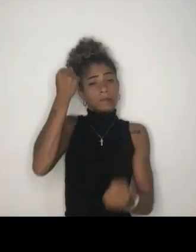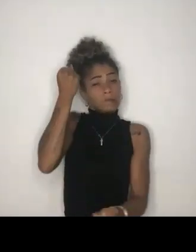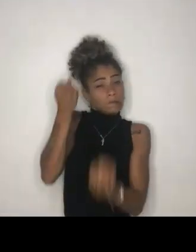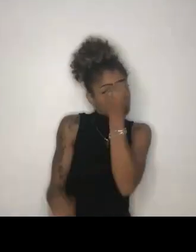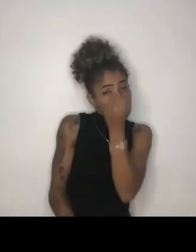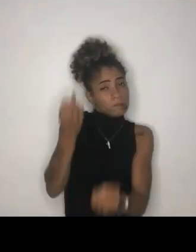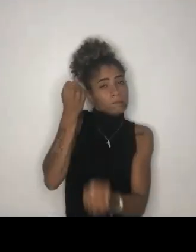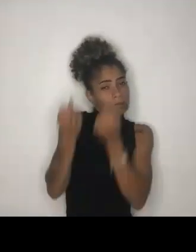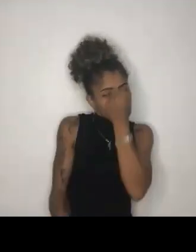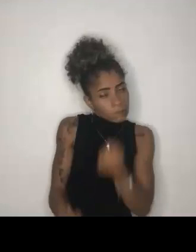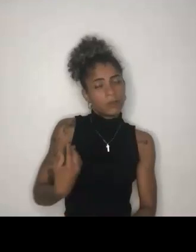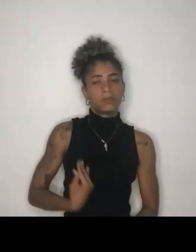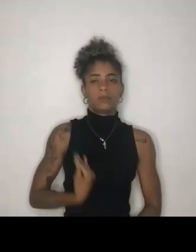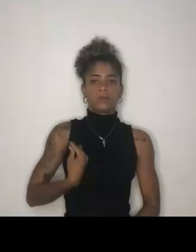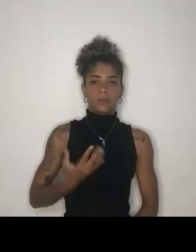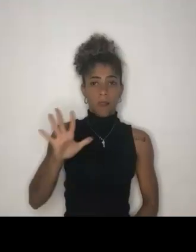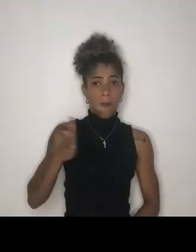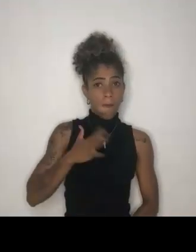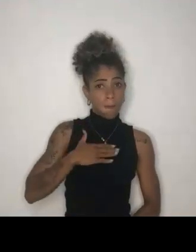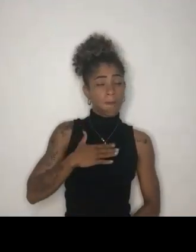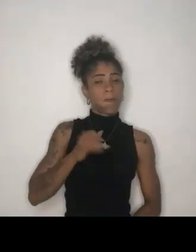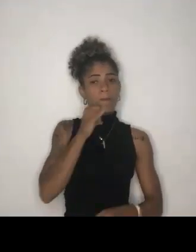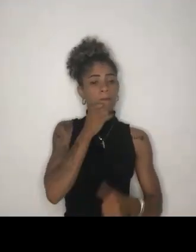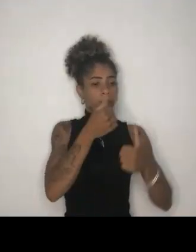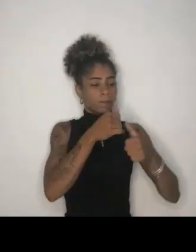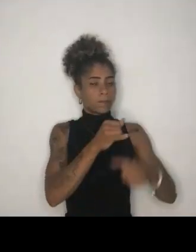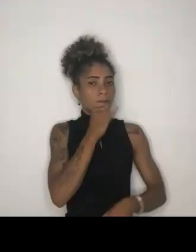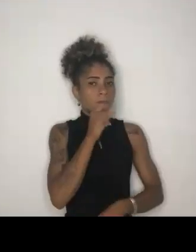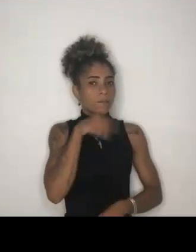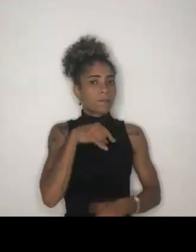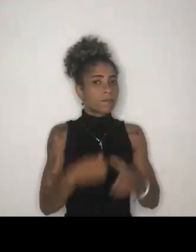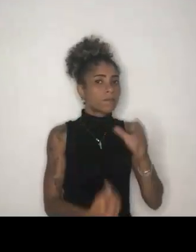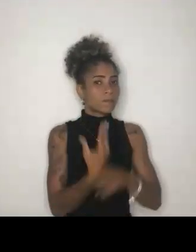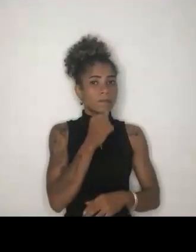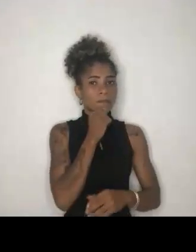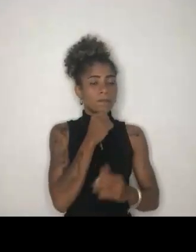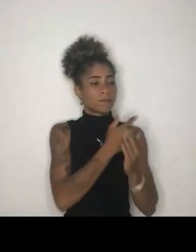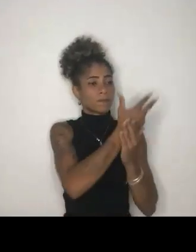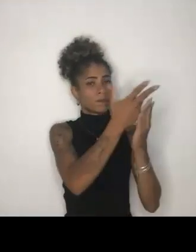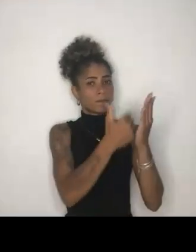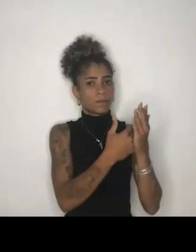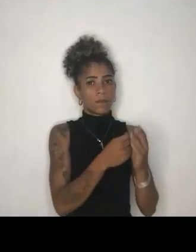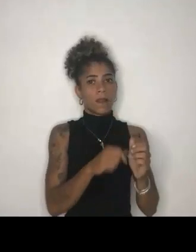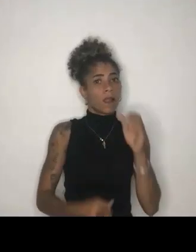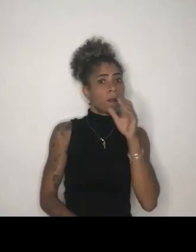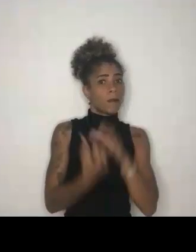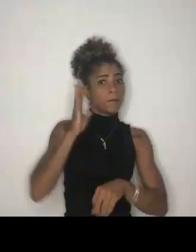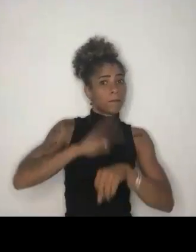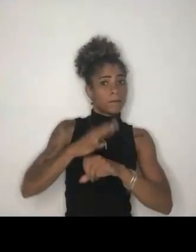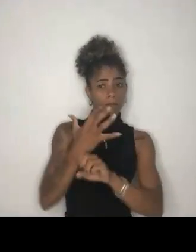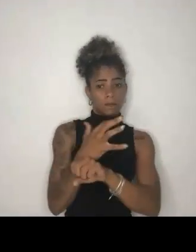existencial a minha instalação por exemplo ela era feita como uma caligrafia de ossos né Eu queria realmente